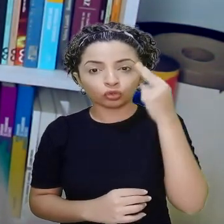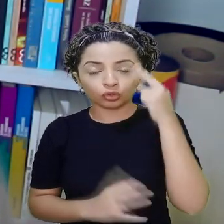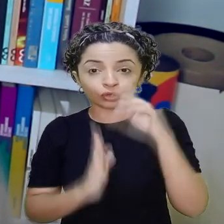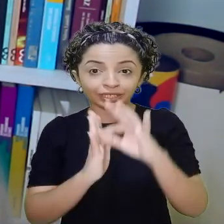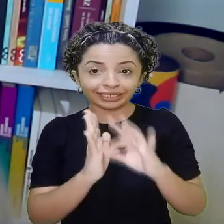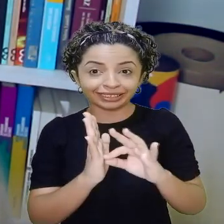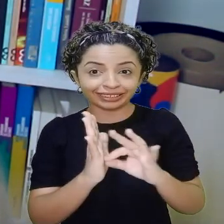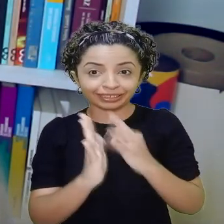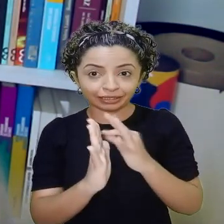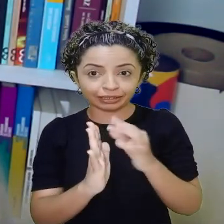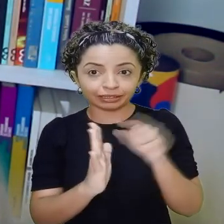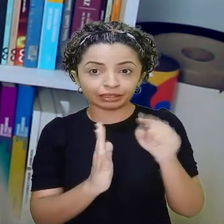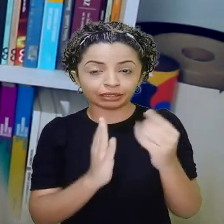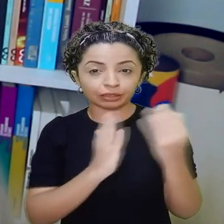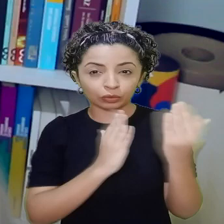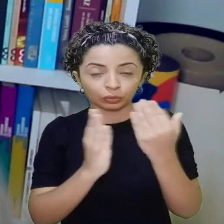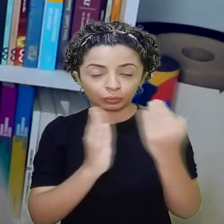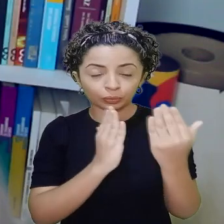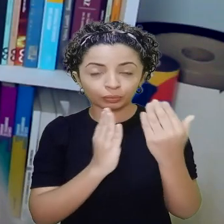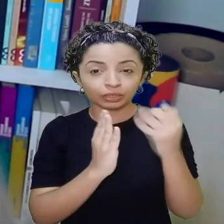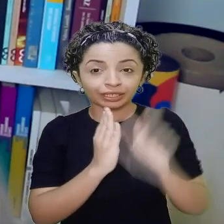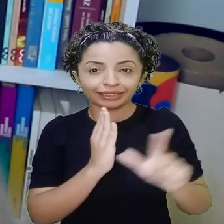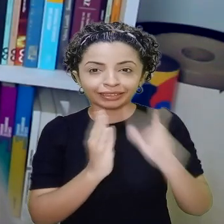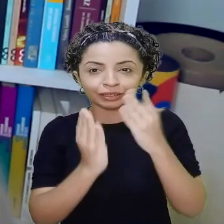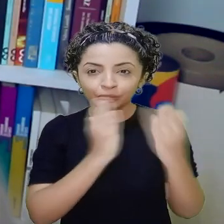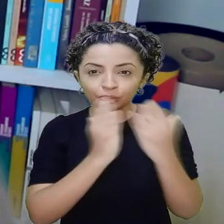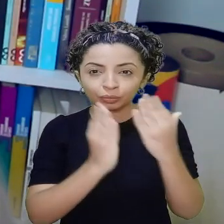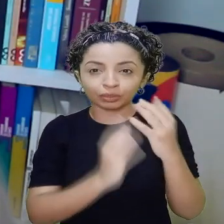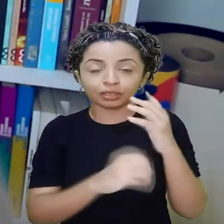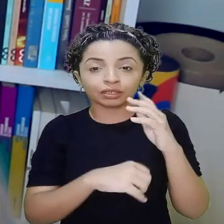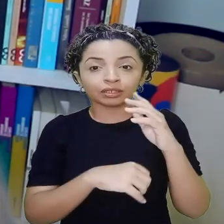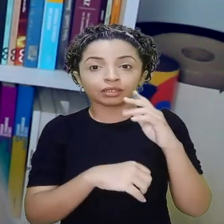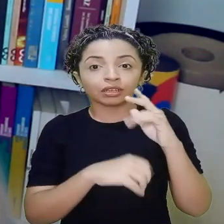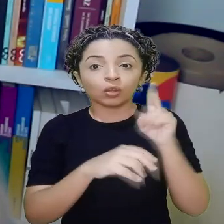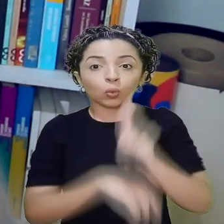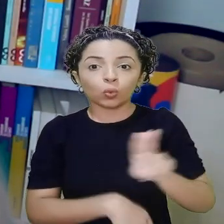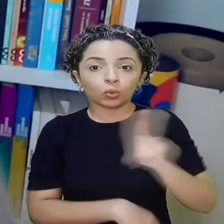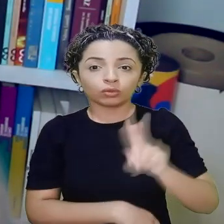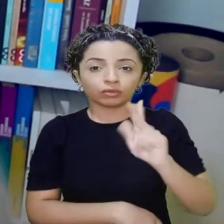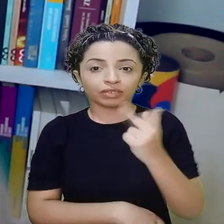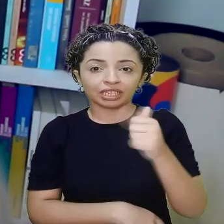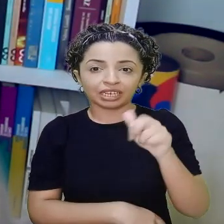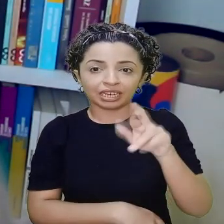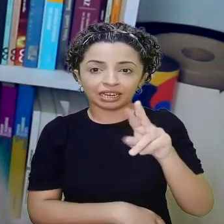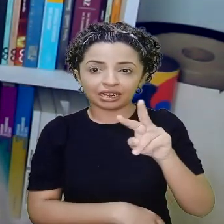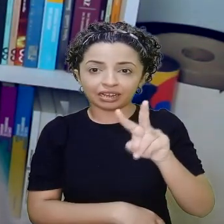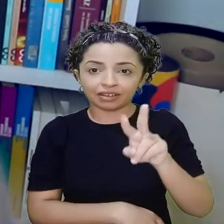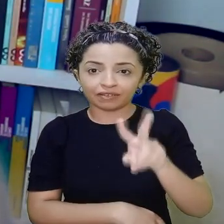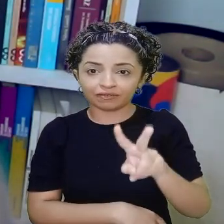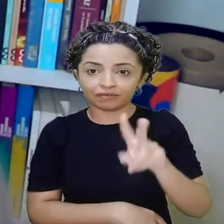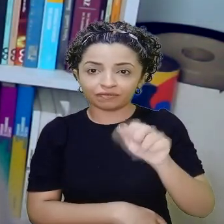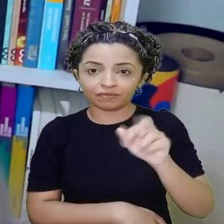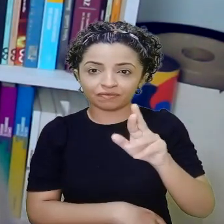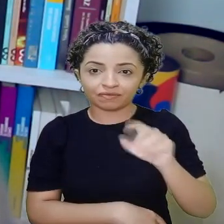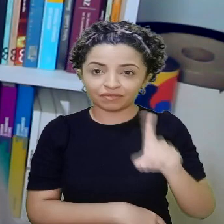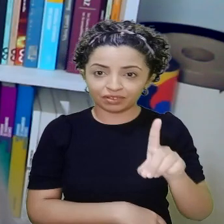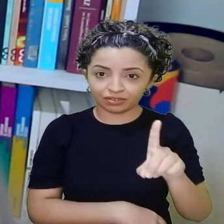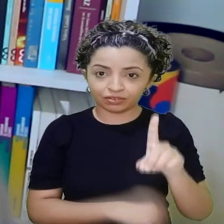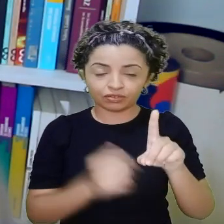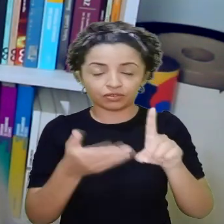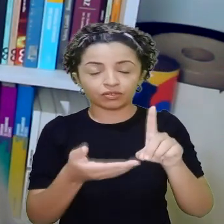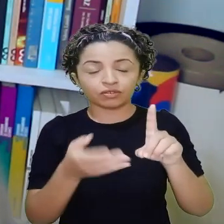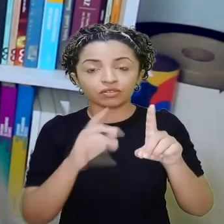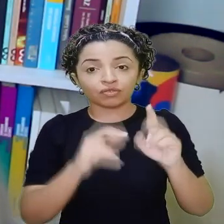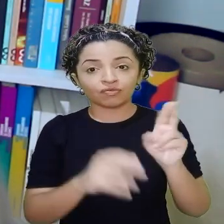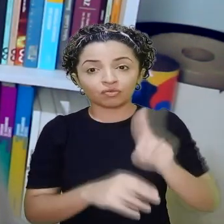de literatura comparada na Universidade de Harvard, nos Estados Unidos. O Buchner, claramente quando você lê esse livro,